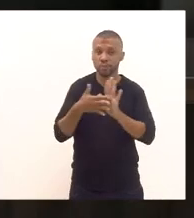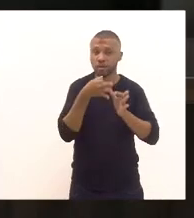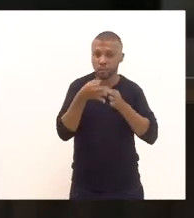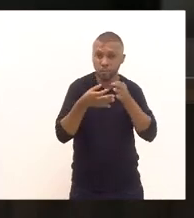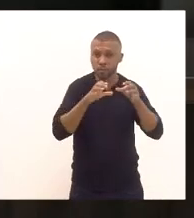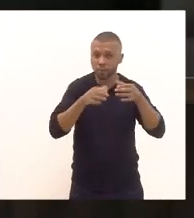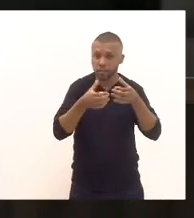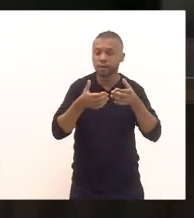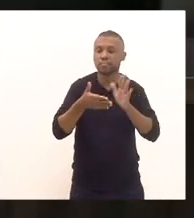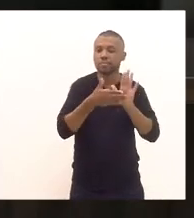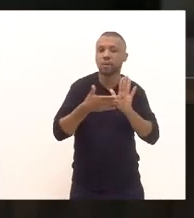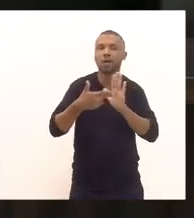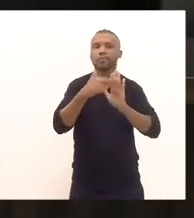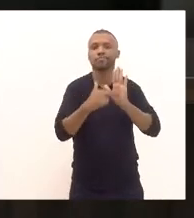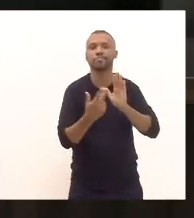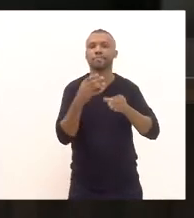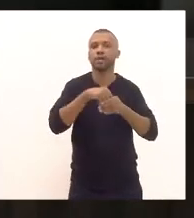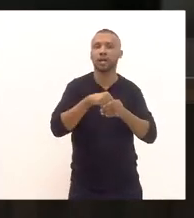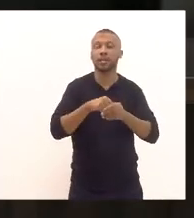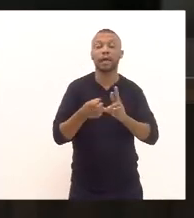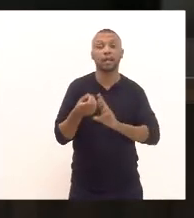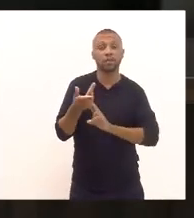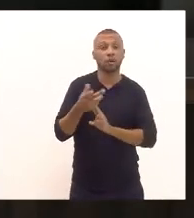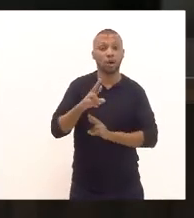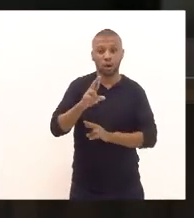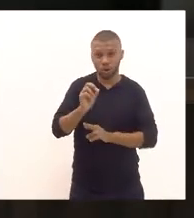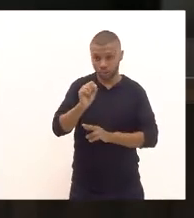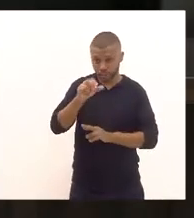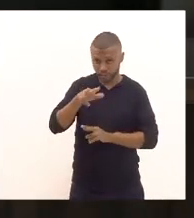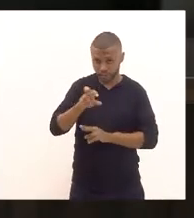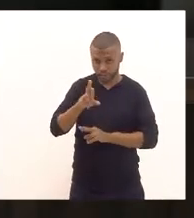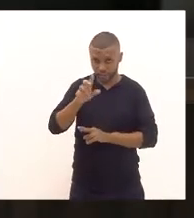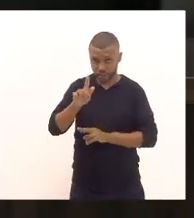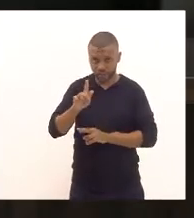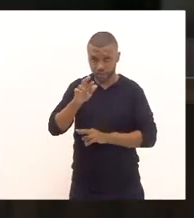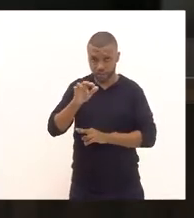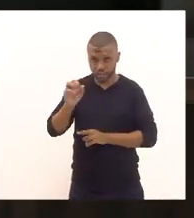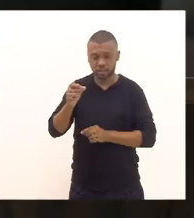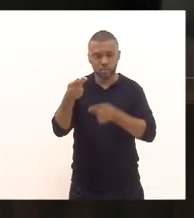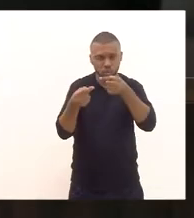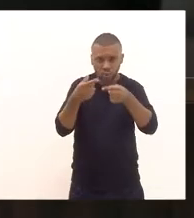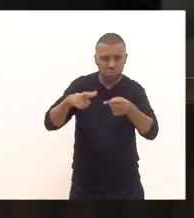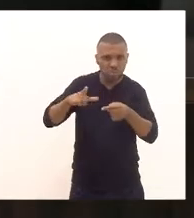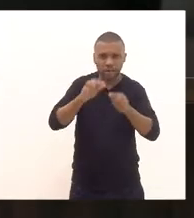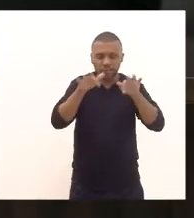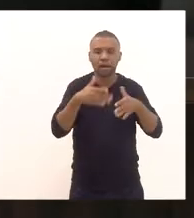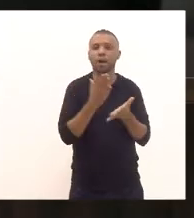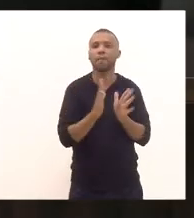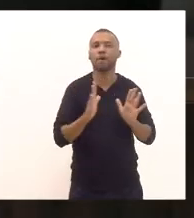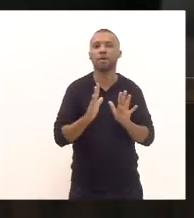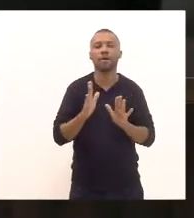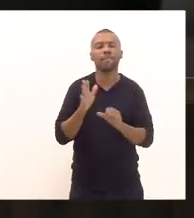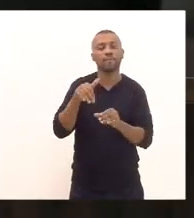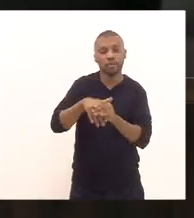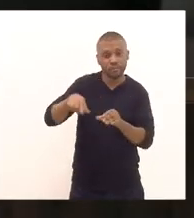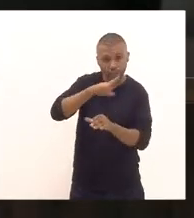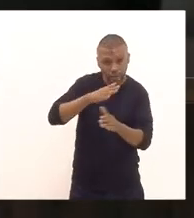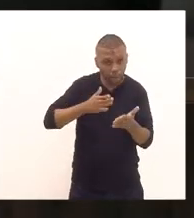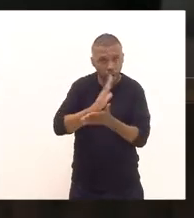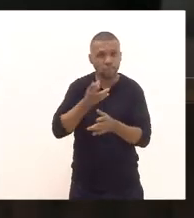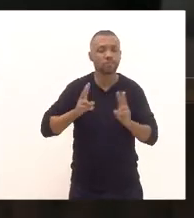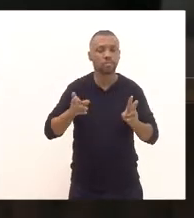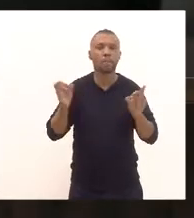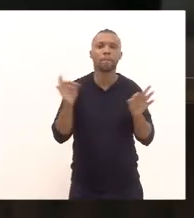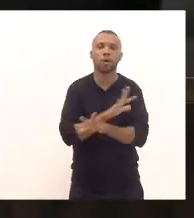favorável relator Deputado rosenverg Reis em discussão na vida inteira discutir encerrada a discussão e votação seus que aprovam permaneçam